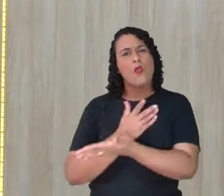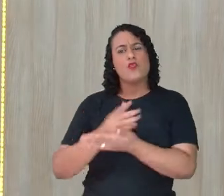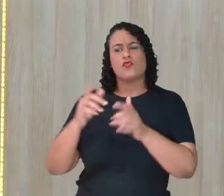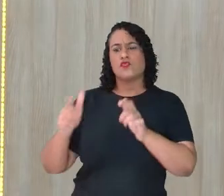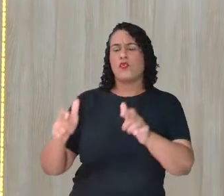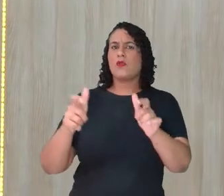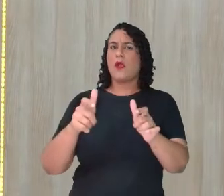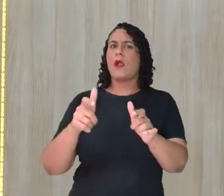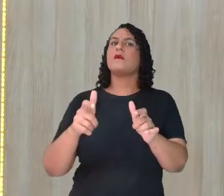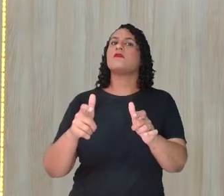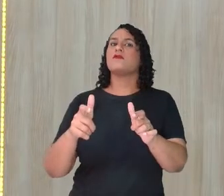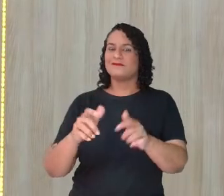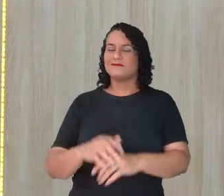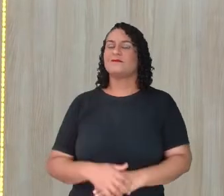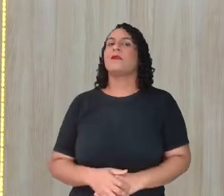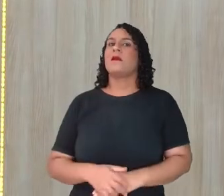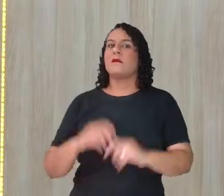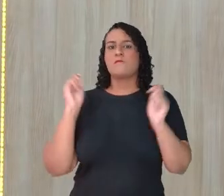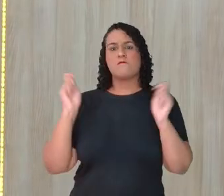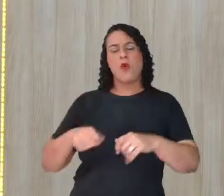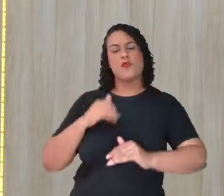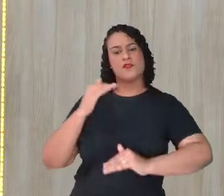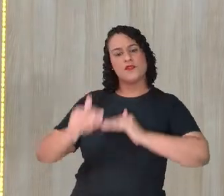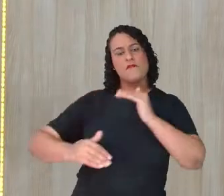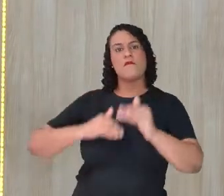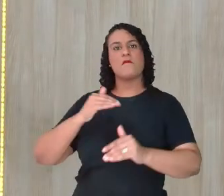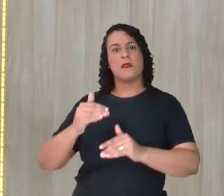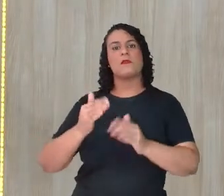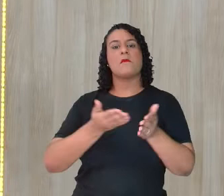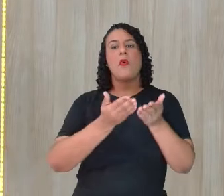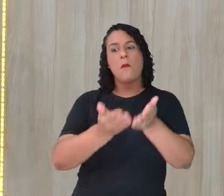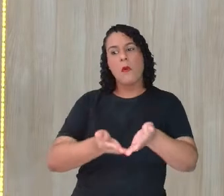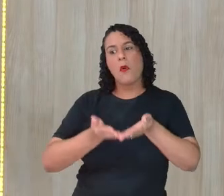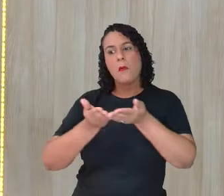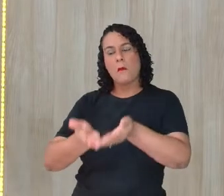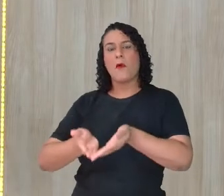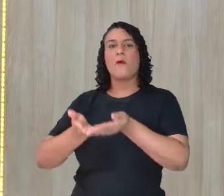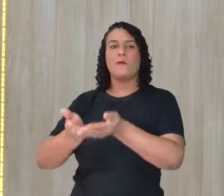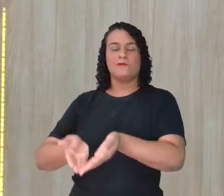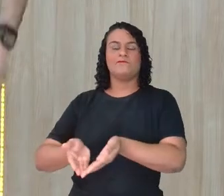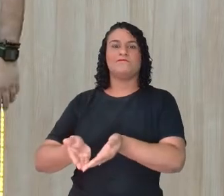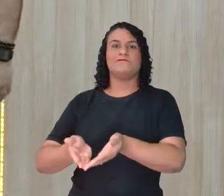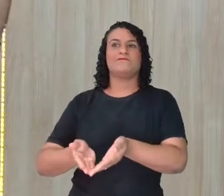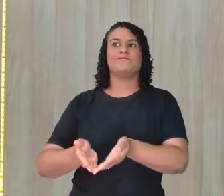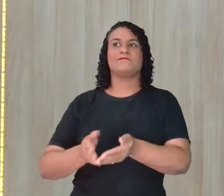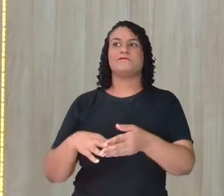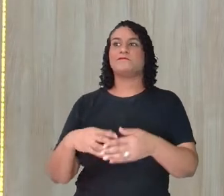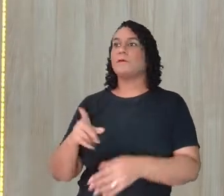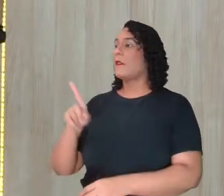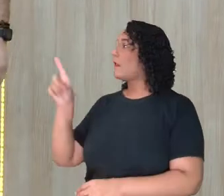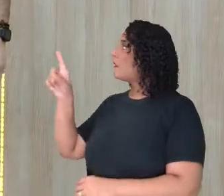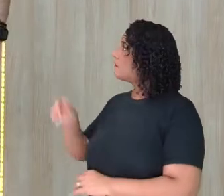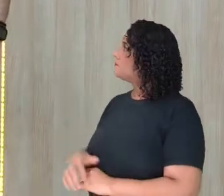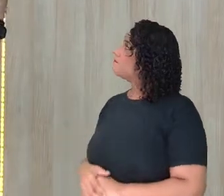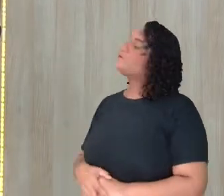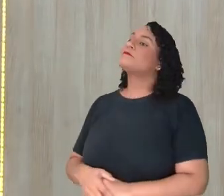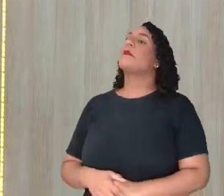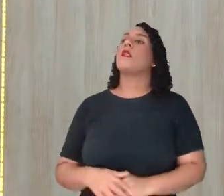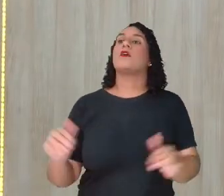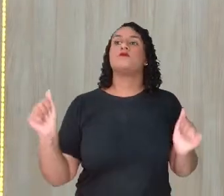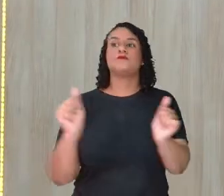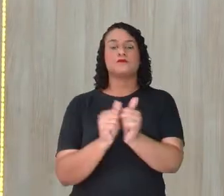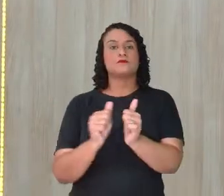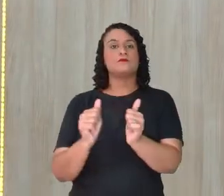o desenvolvimento de portos, né, de onde sairiam os navios, né? Então, nesse sentido, aqui, ó, junto